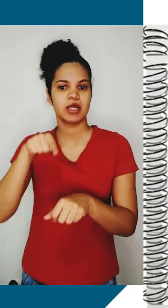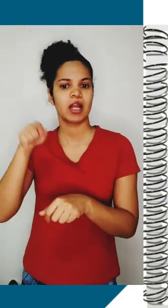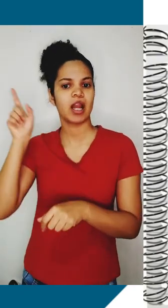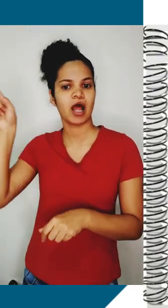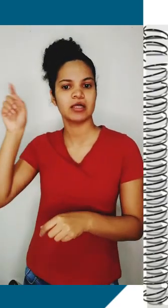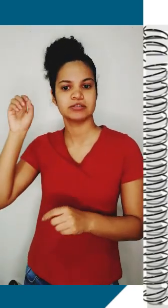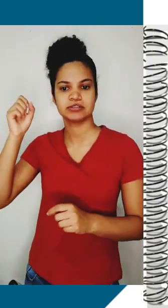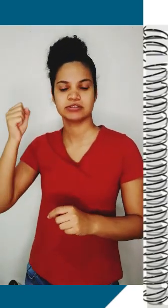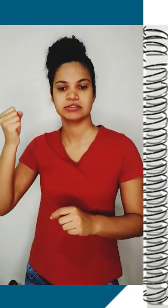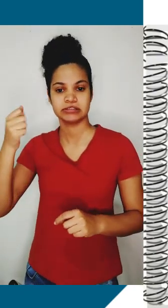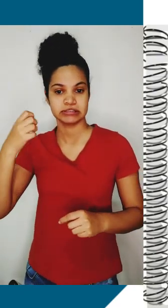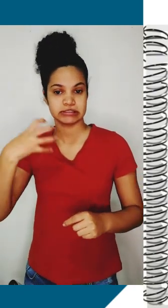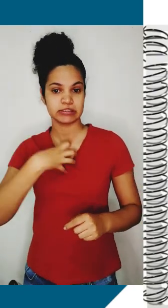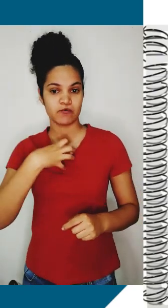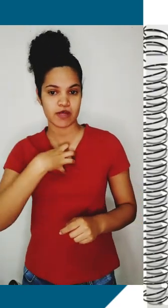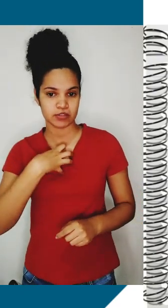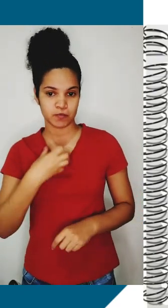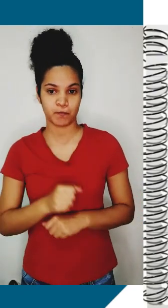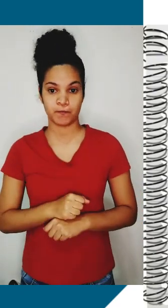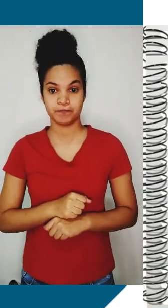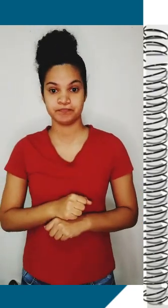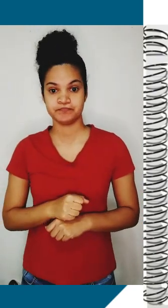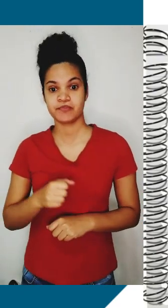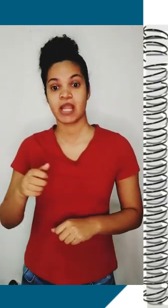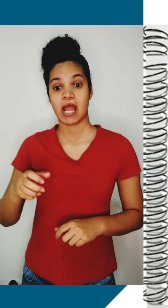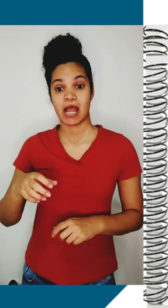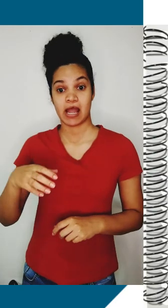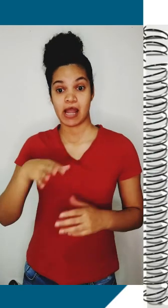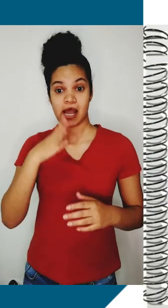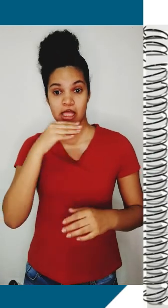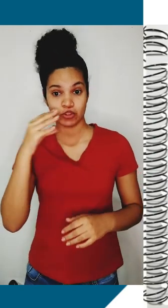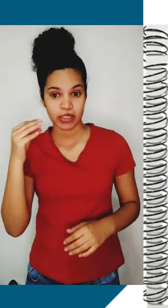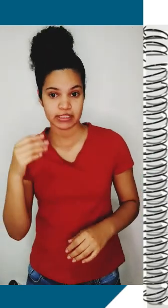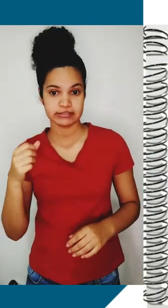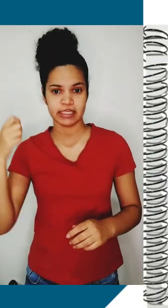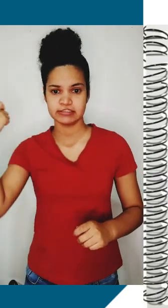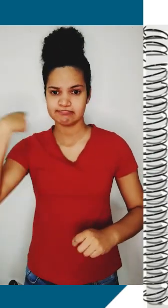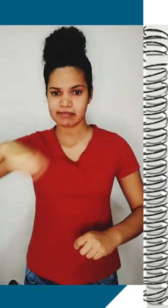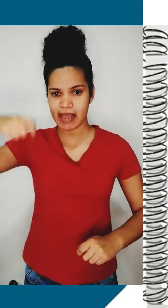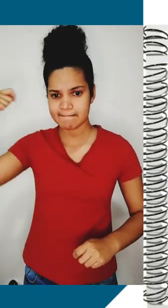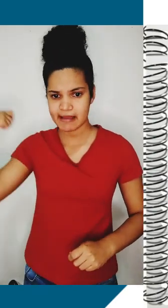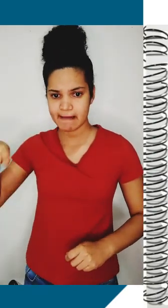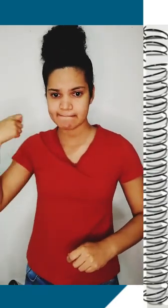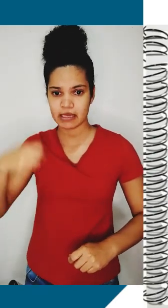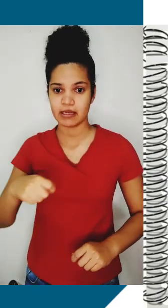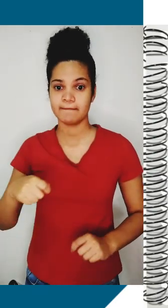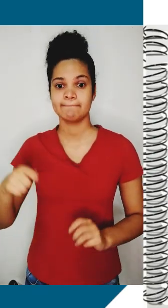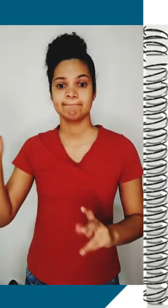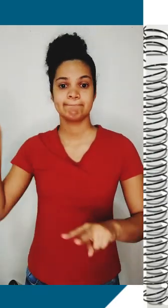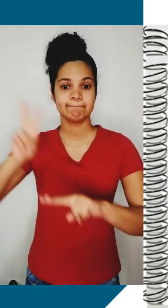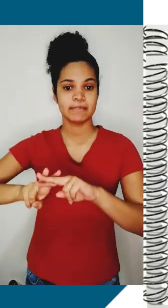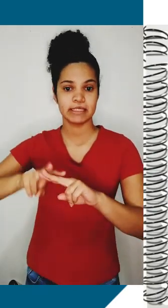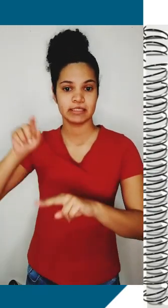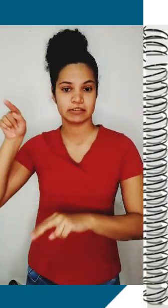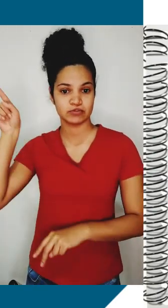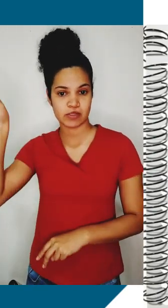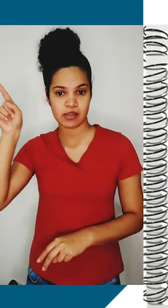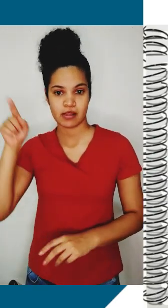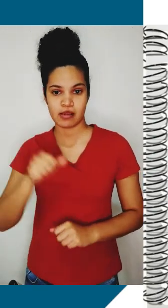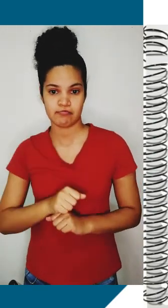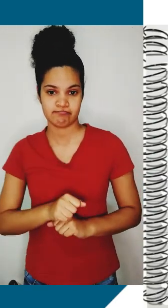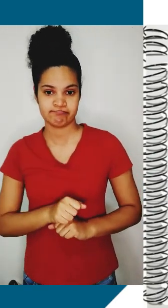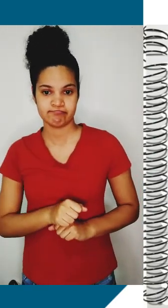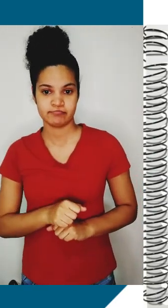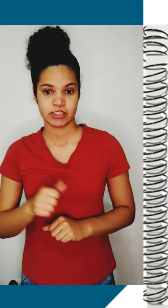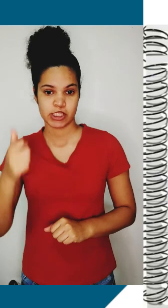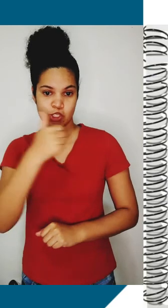e preso nu a um poste no Rio de Janeiro. Homem amarrado com rosto em formigueiro em Teresina. Situações como essas acontecem